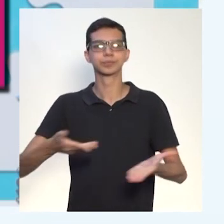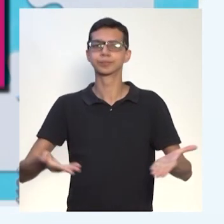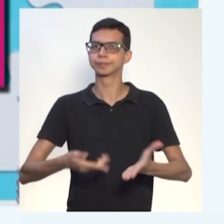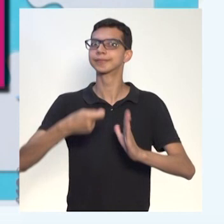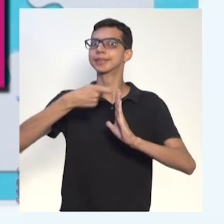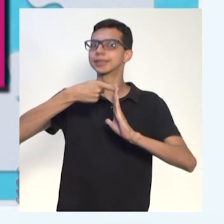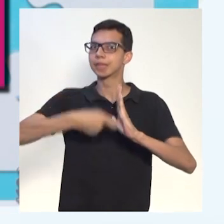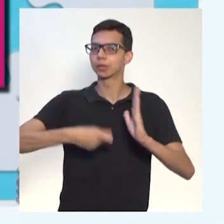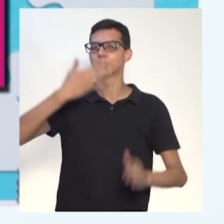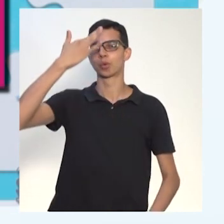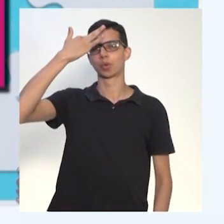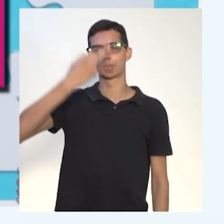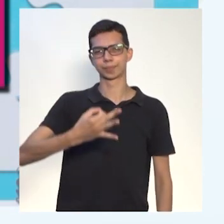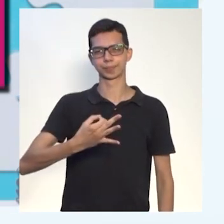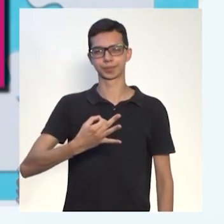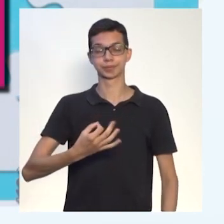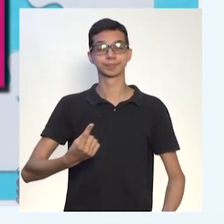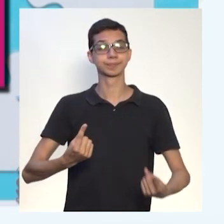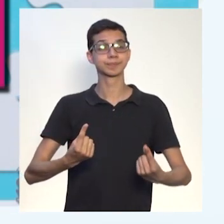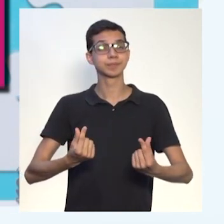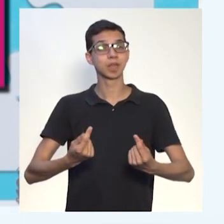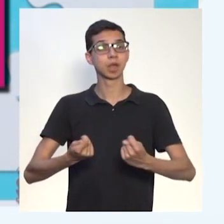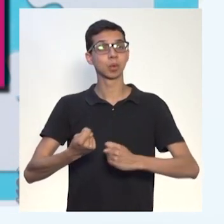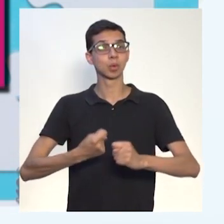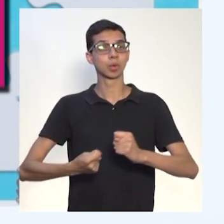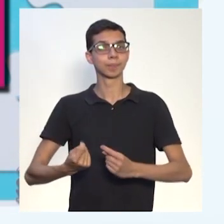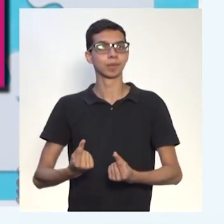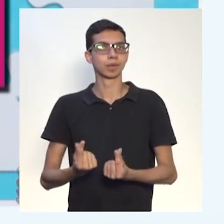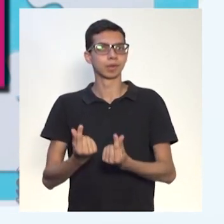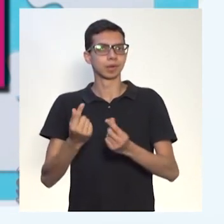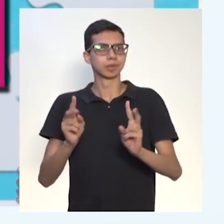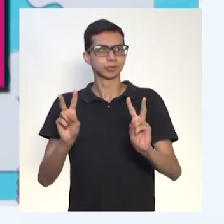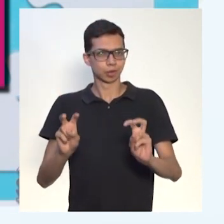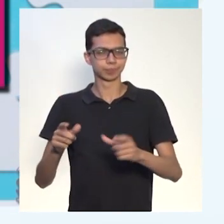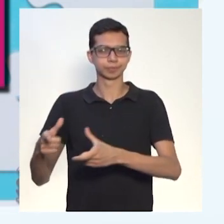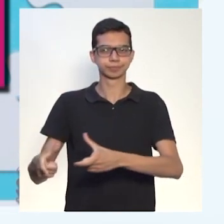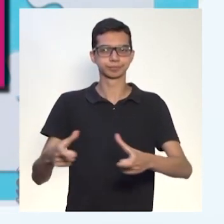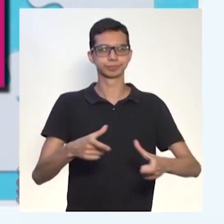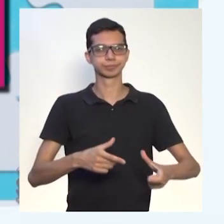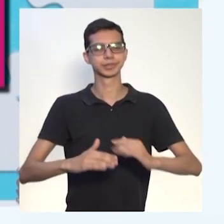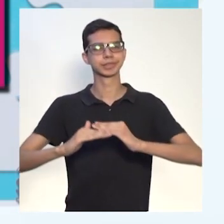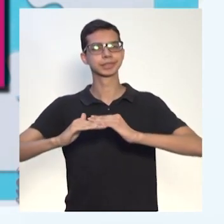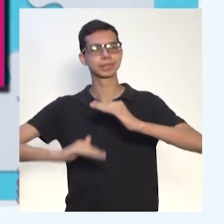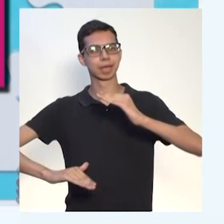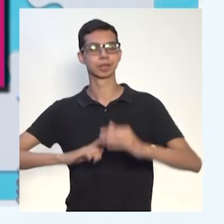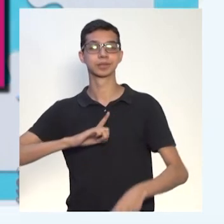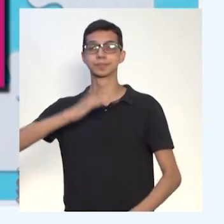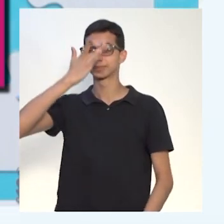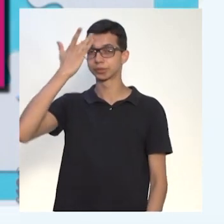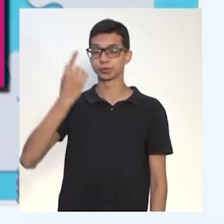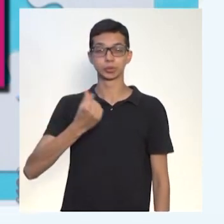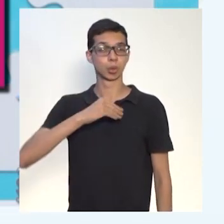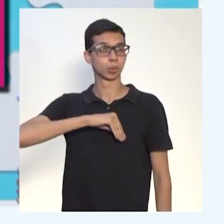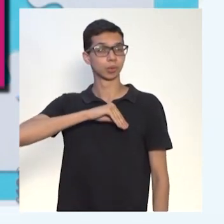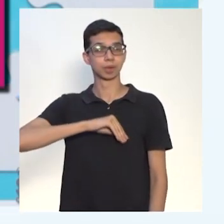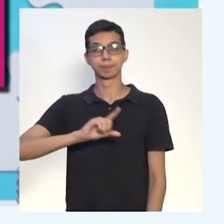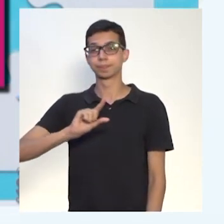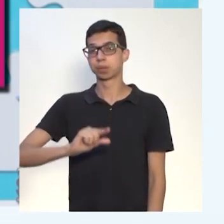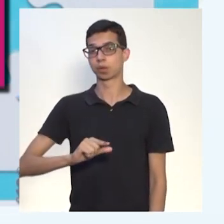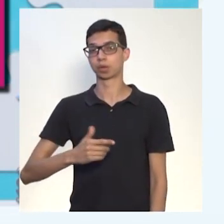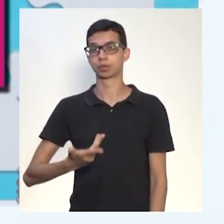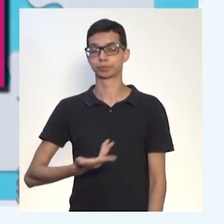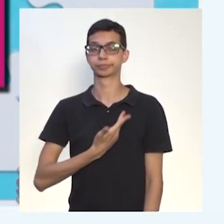desigualdades econômicas, os textos reforçaram aquilo que a gente pensava, né? Pessoas de baixa renda são excluídas por